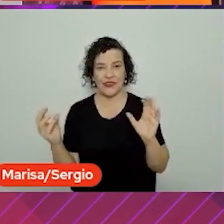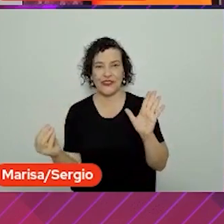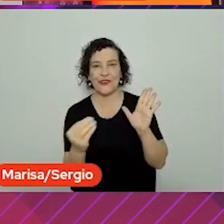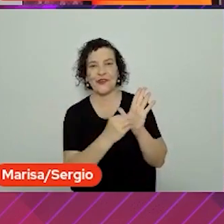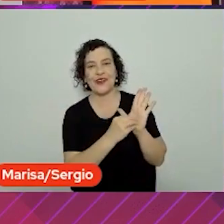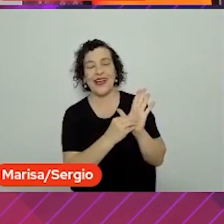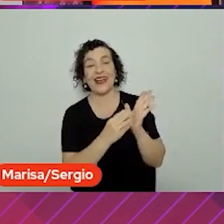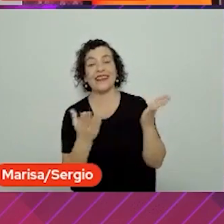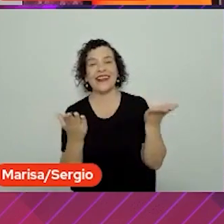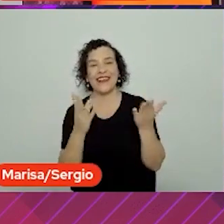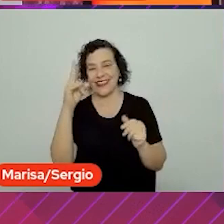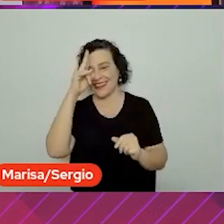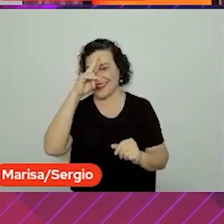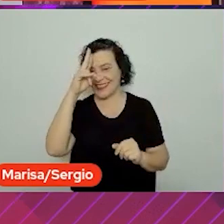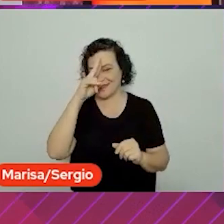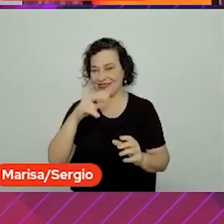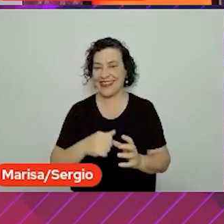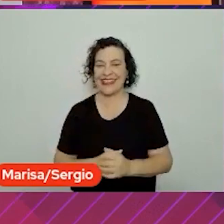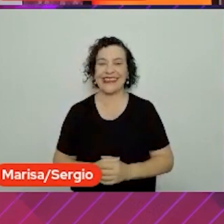dele agora só.